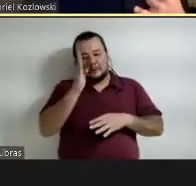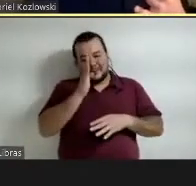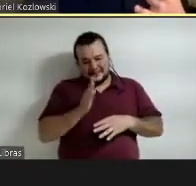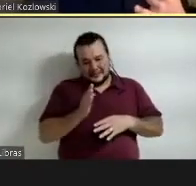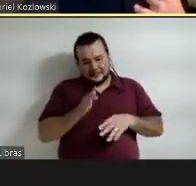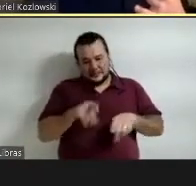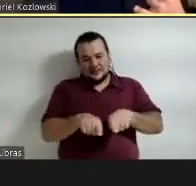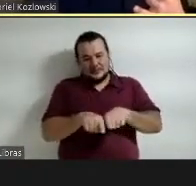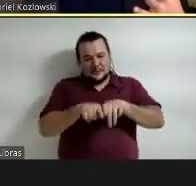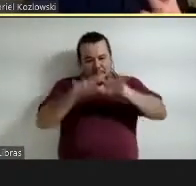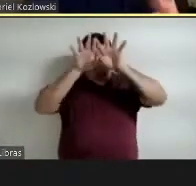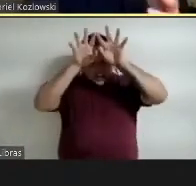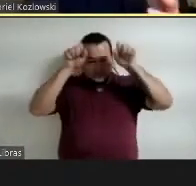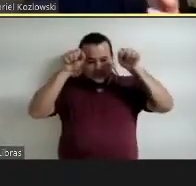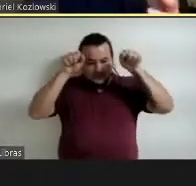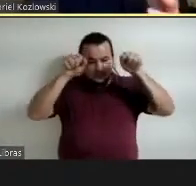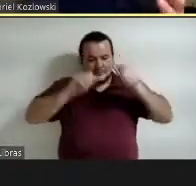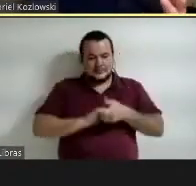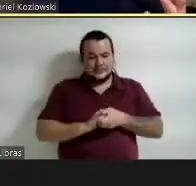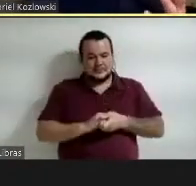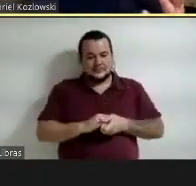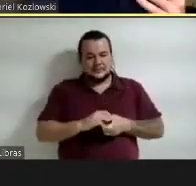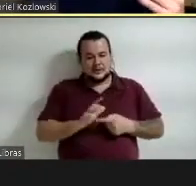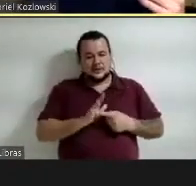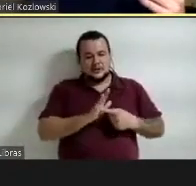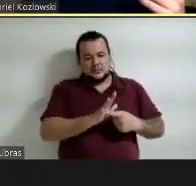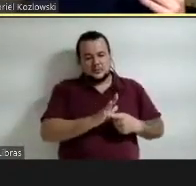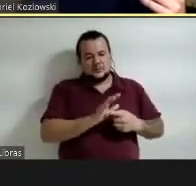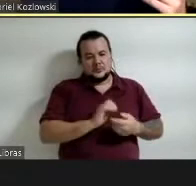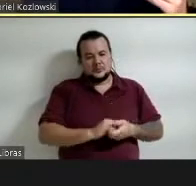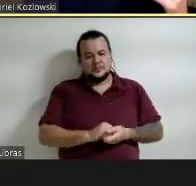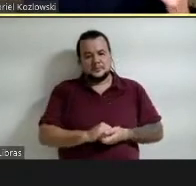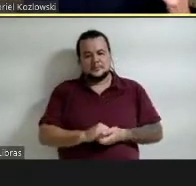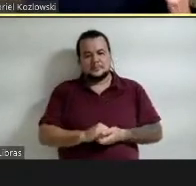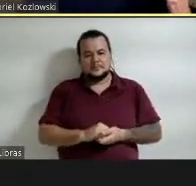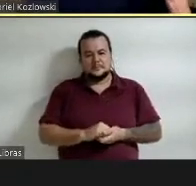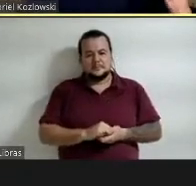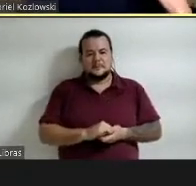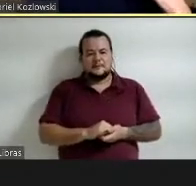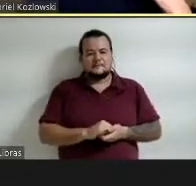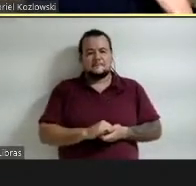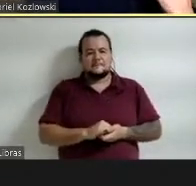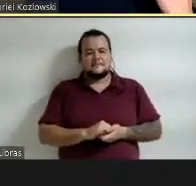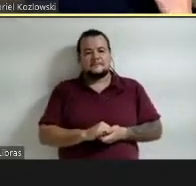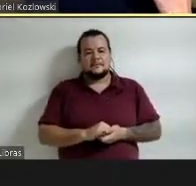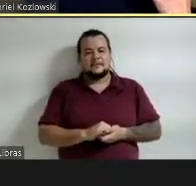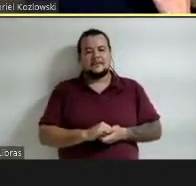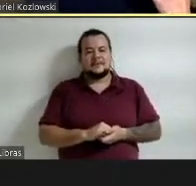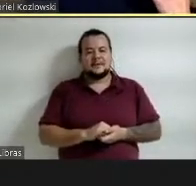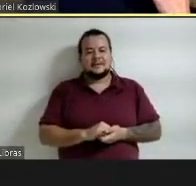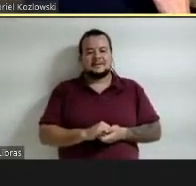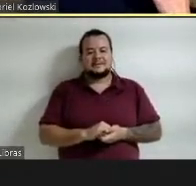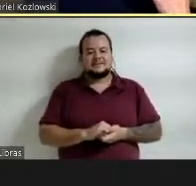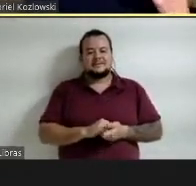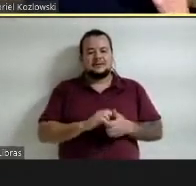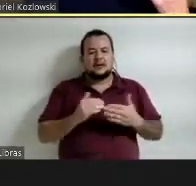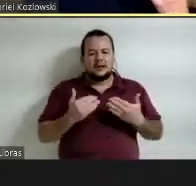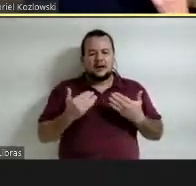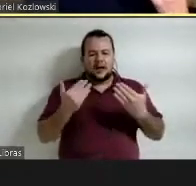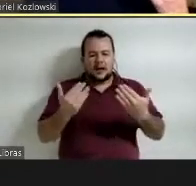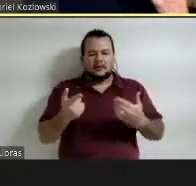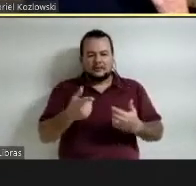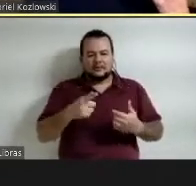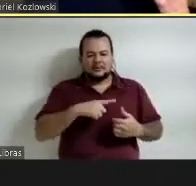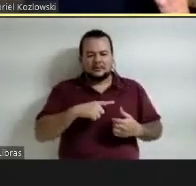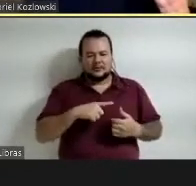que a gente expôs na Bienal de Veneza, dentro da exposição Muros de Ar. E a exposição, ela desde o